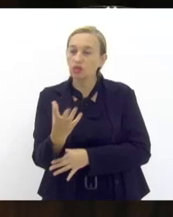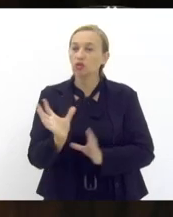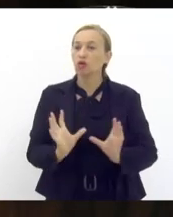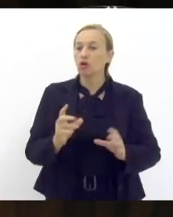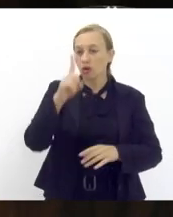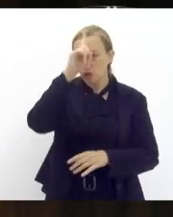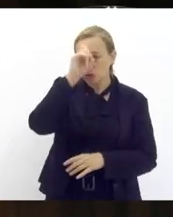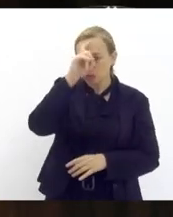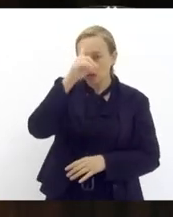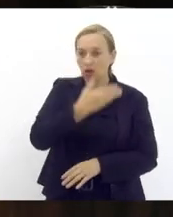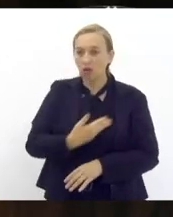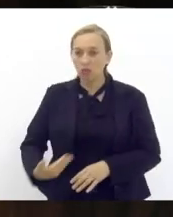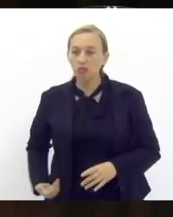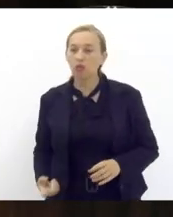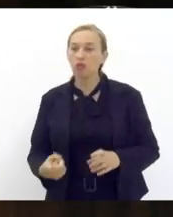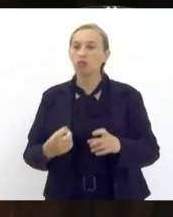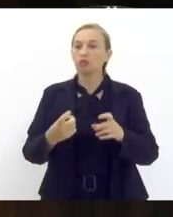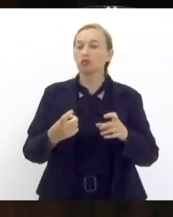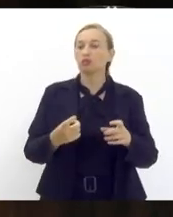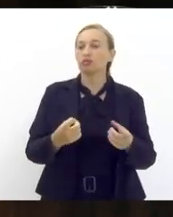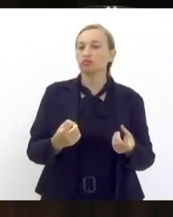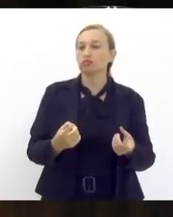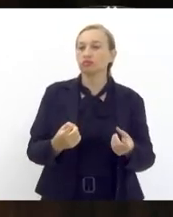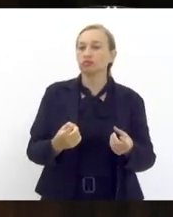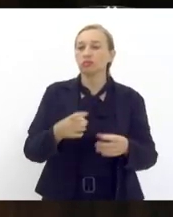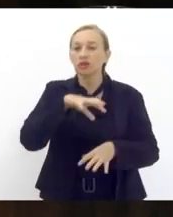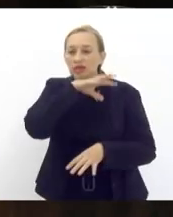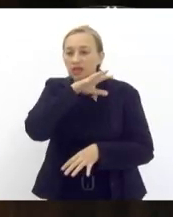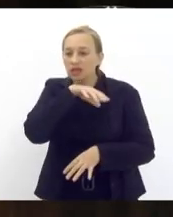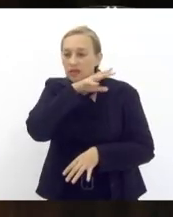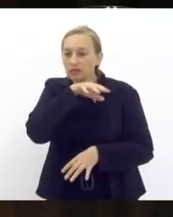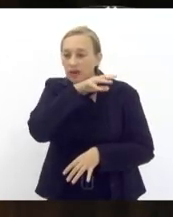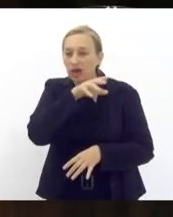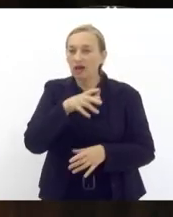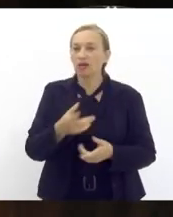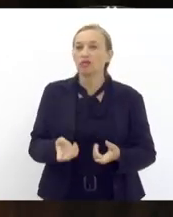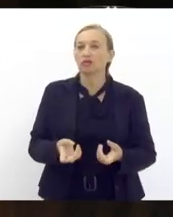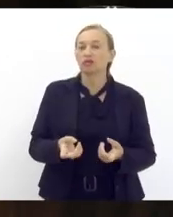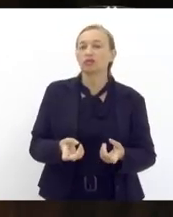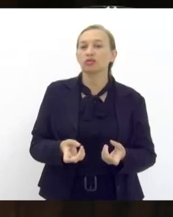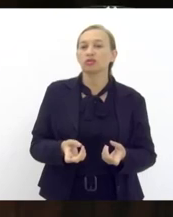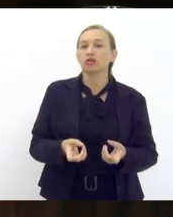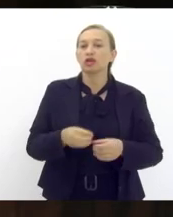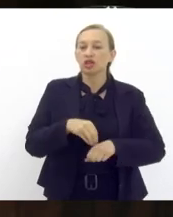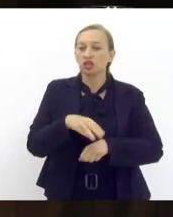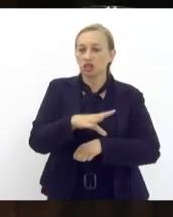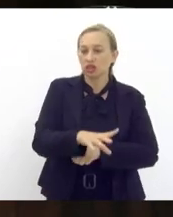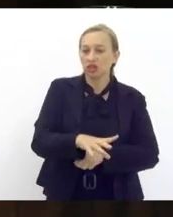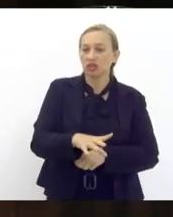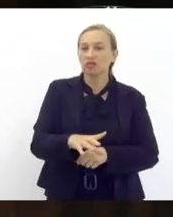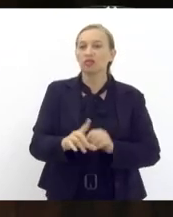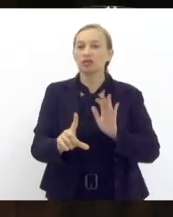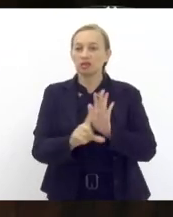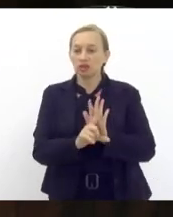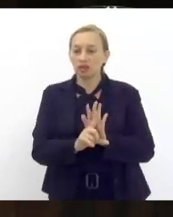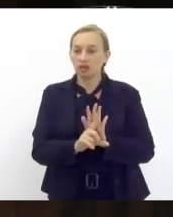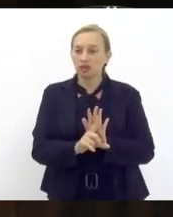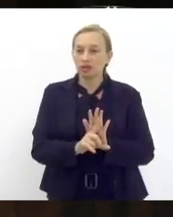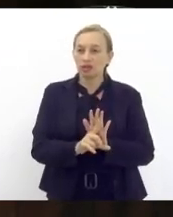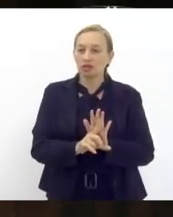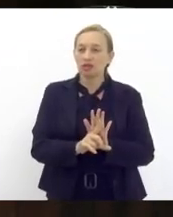hospital público veterinário na região sul-fluminense. Parecer da Comissão de Indicações Legislativas